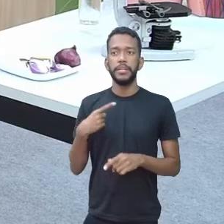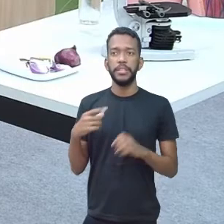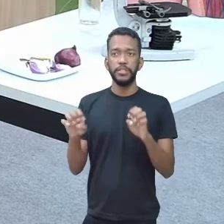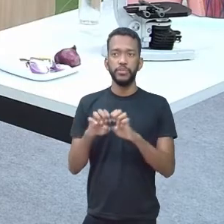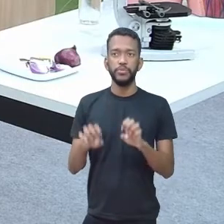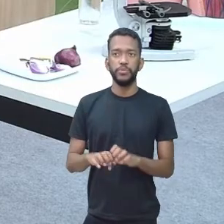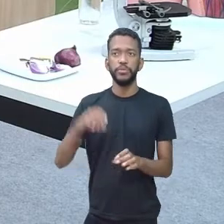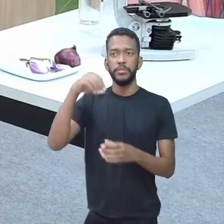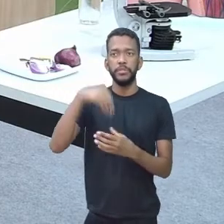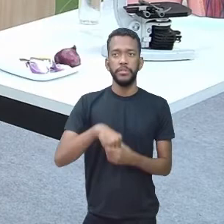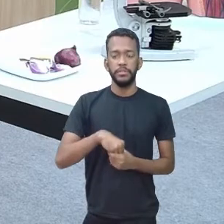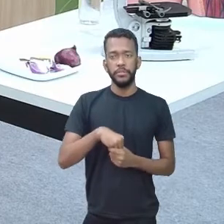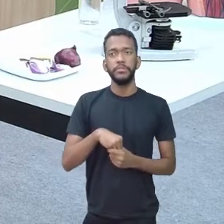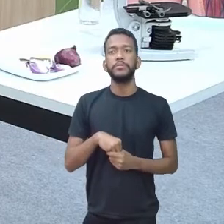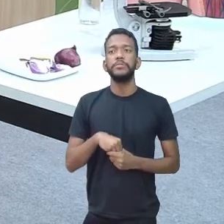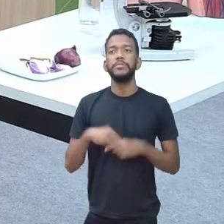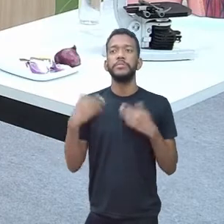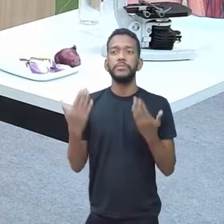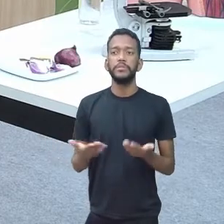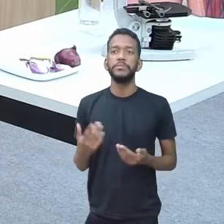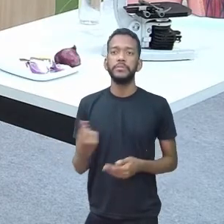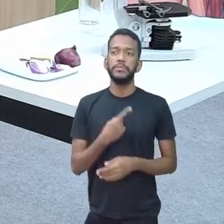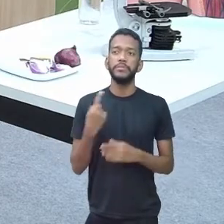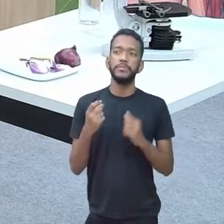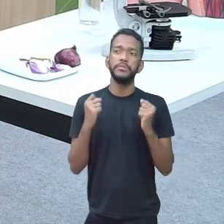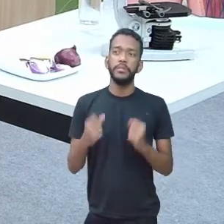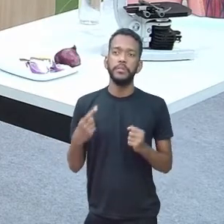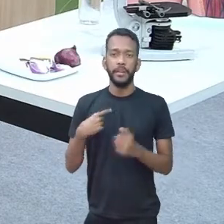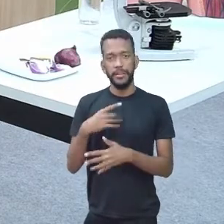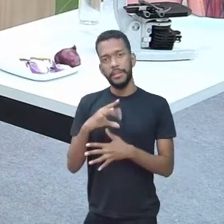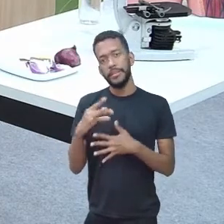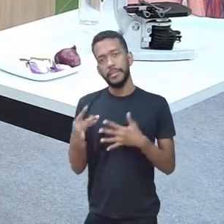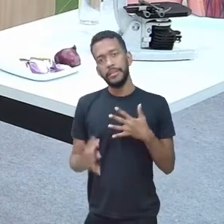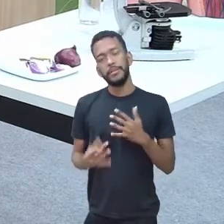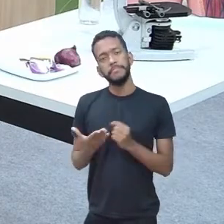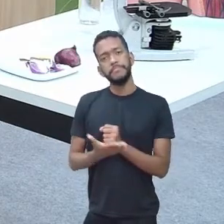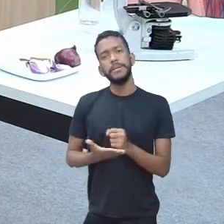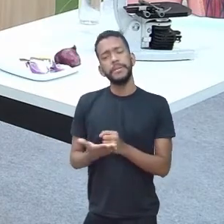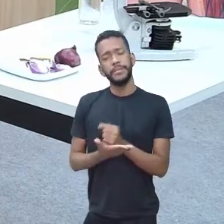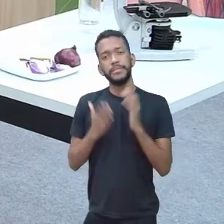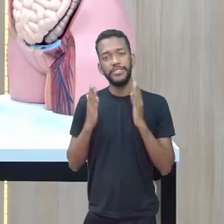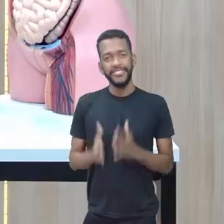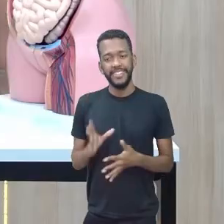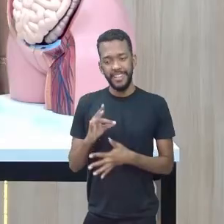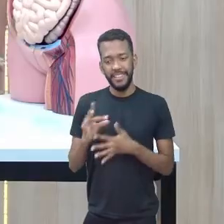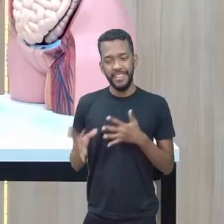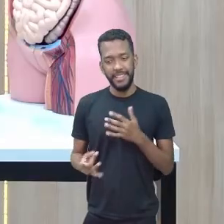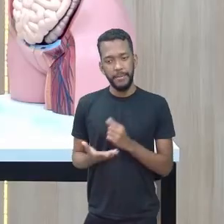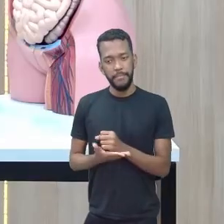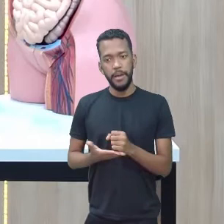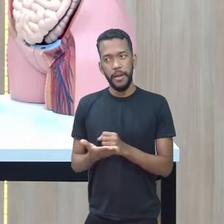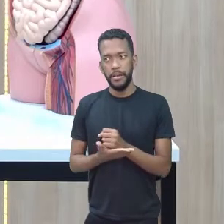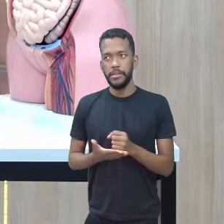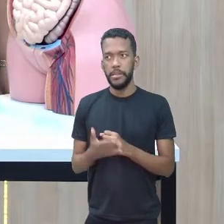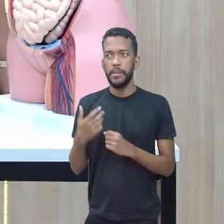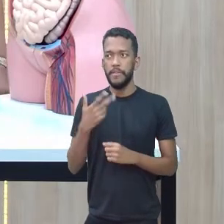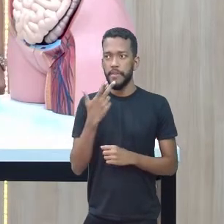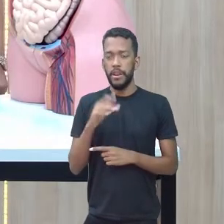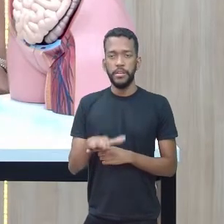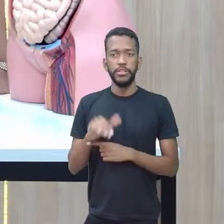dentro. Então aí nós vamos trabalhar com as partes básicas. Essas partes básicas eu vou chamar agora